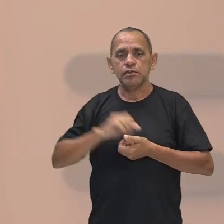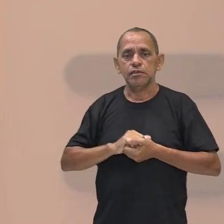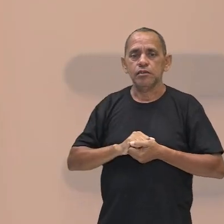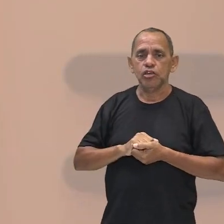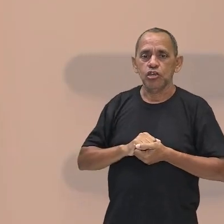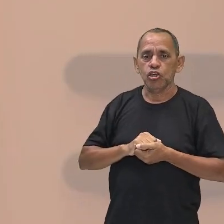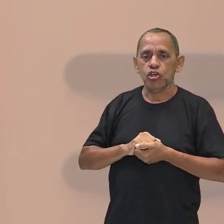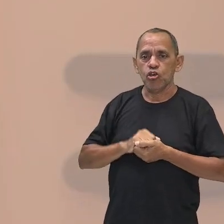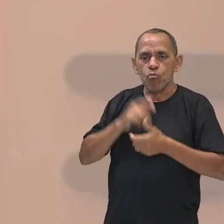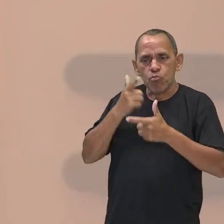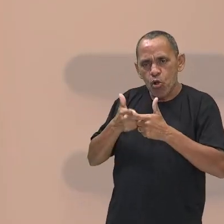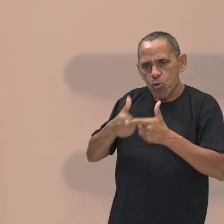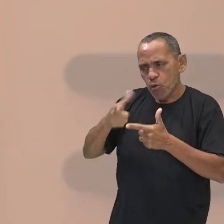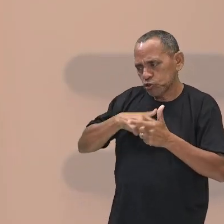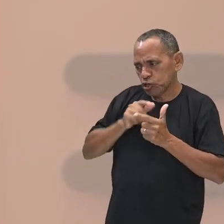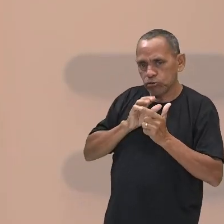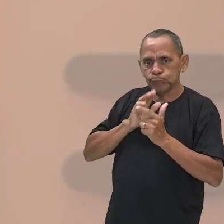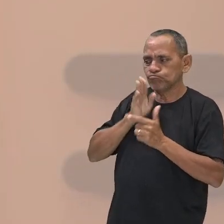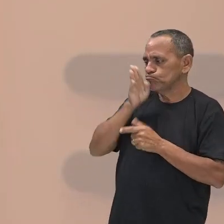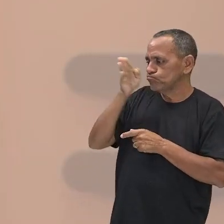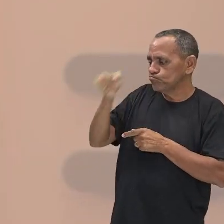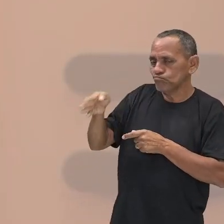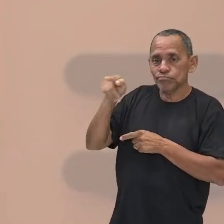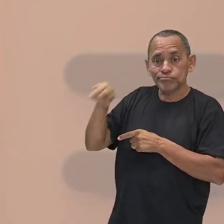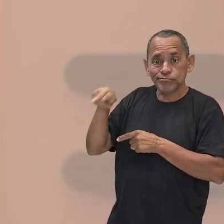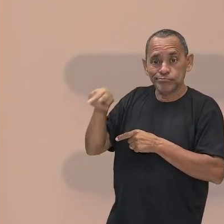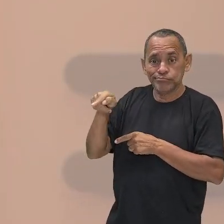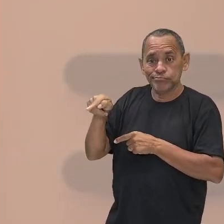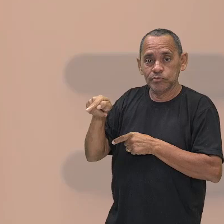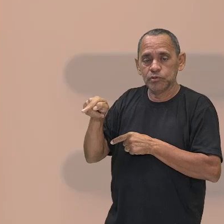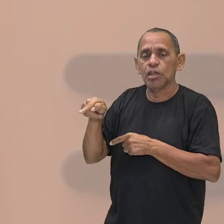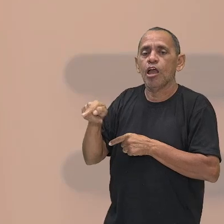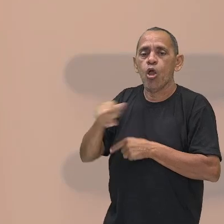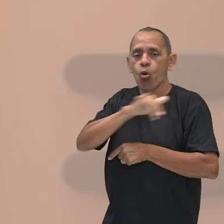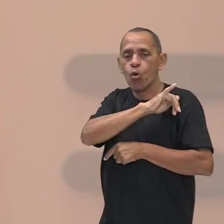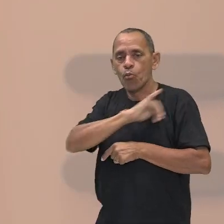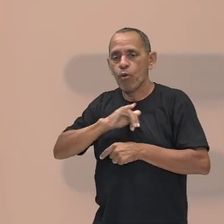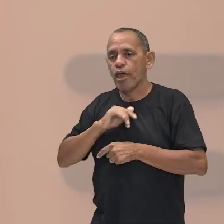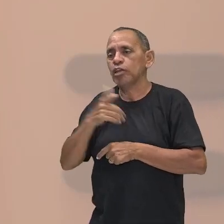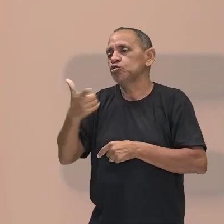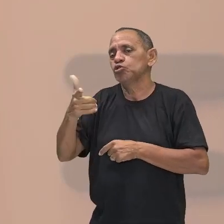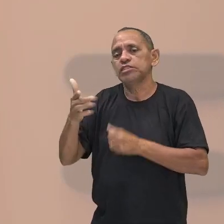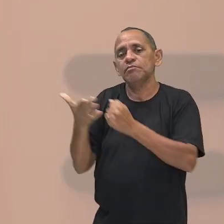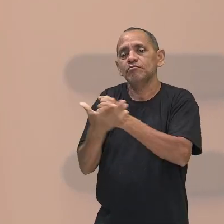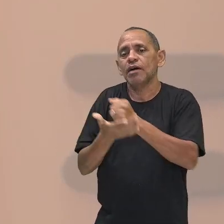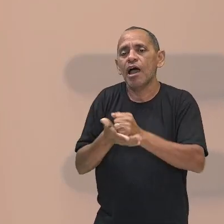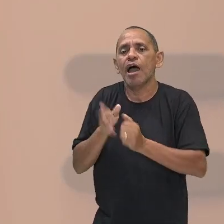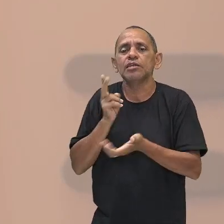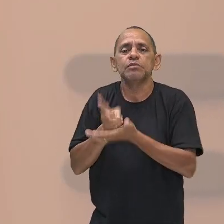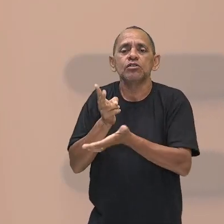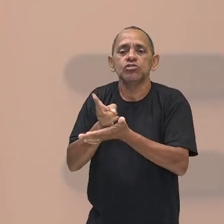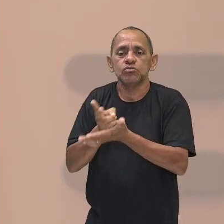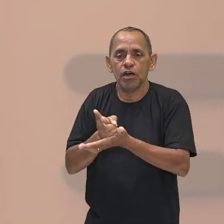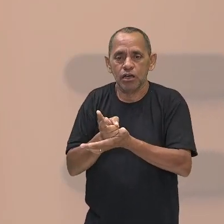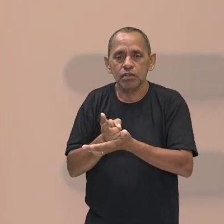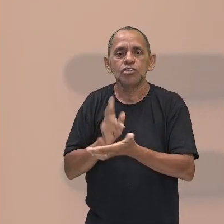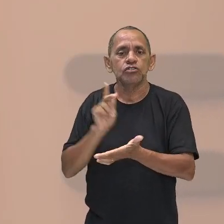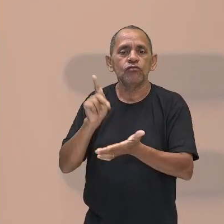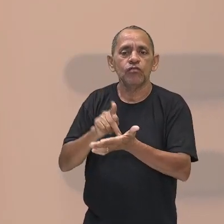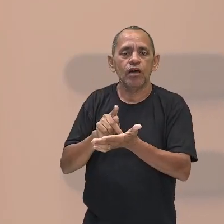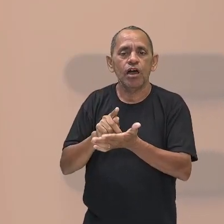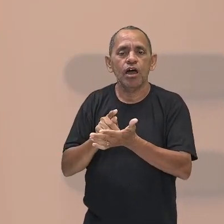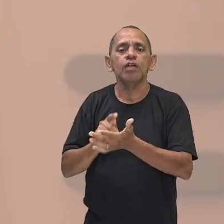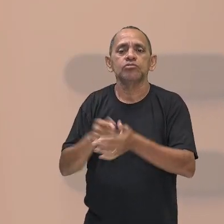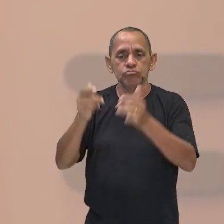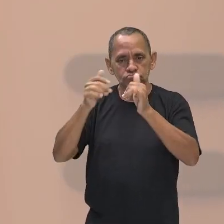chateado com esse imperador, ele não tem base para continuar. É exatamente por isso que nós temos então aí a proclamação da